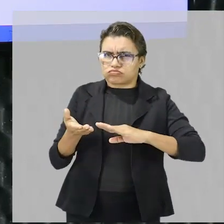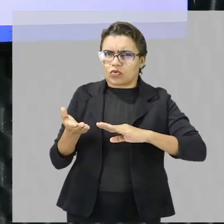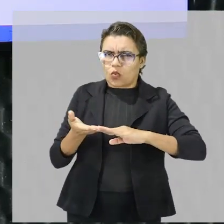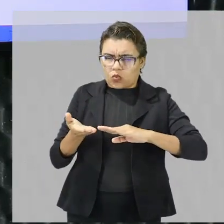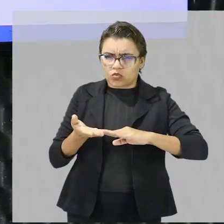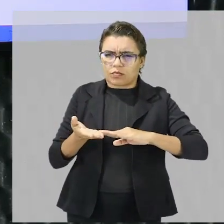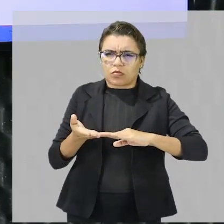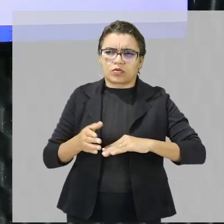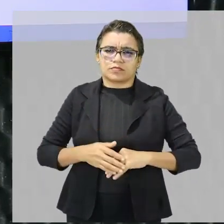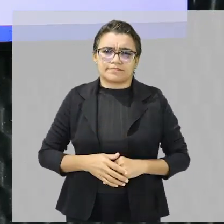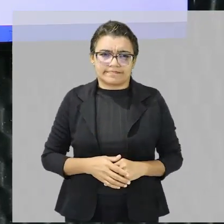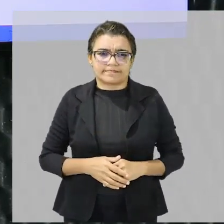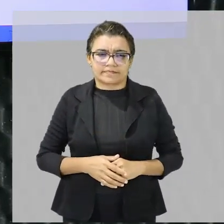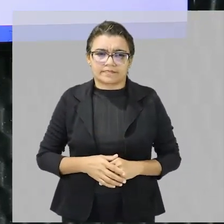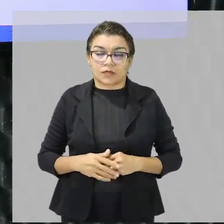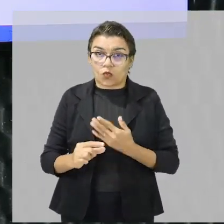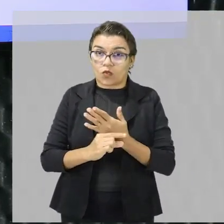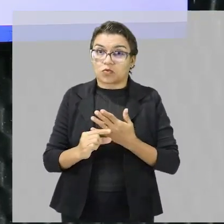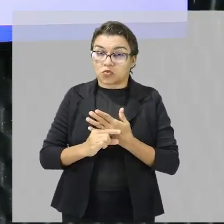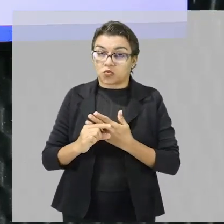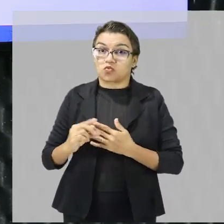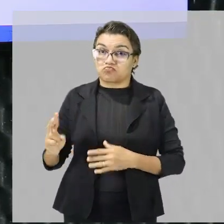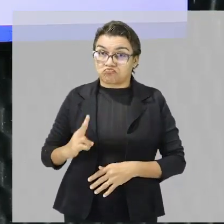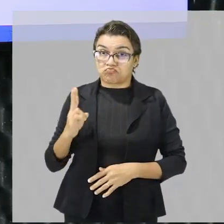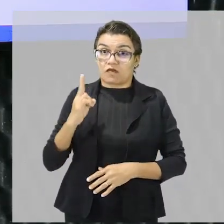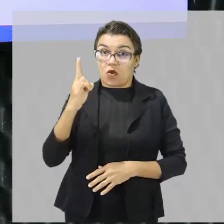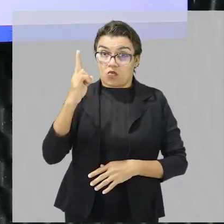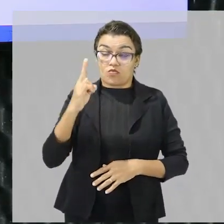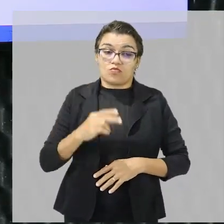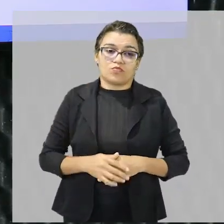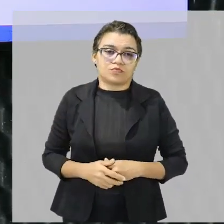É um autor valorosíssimo. Veja só.